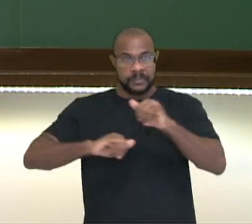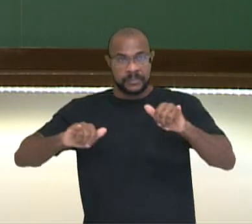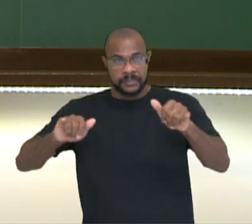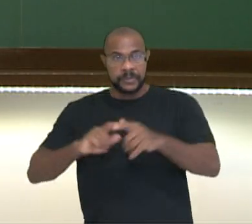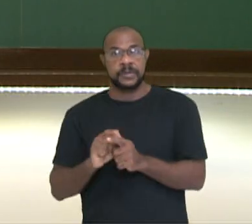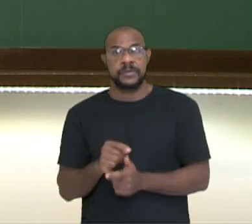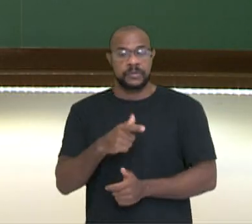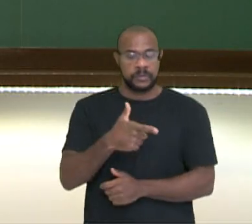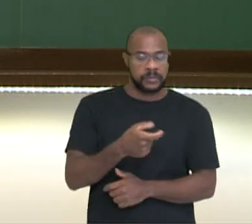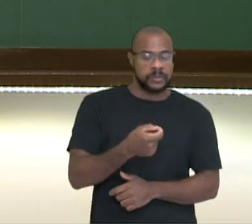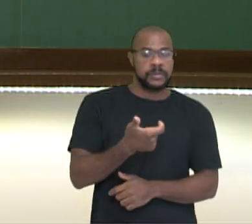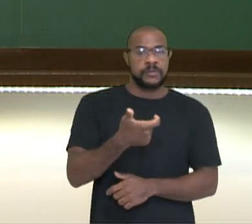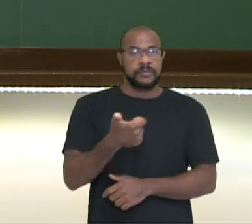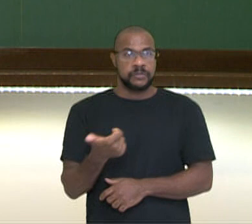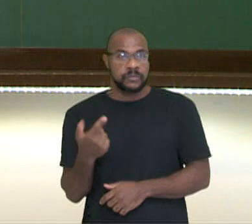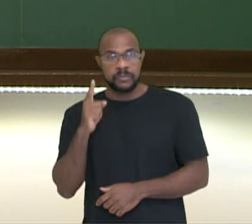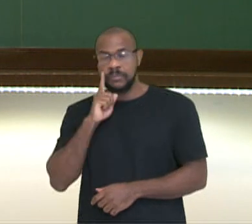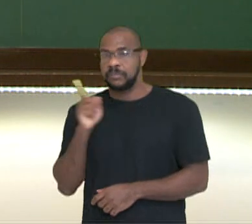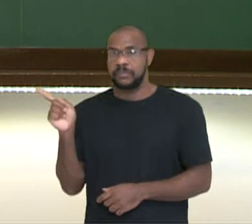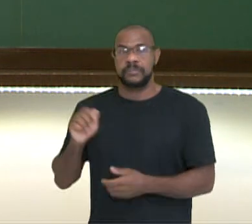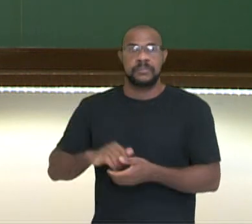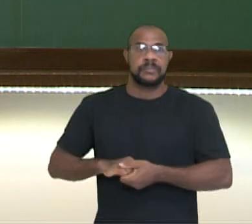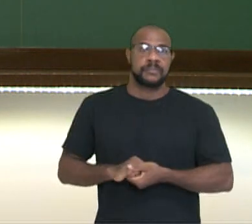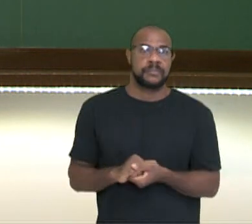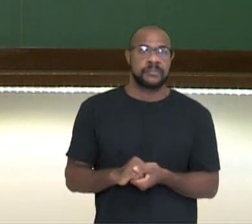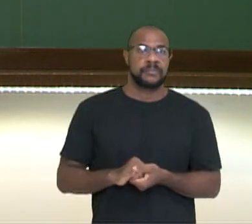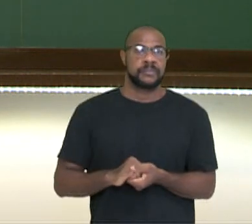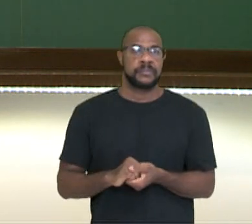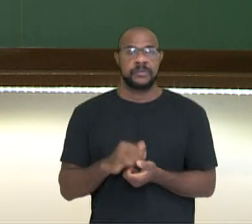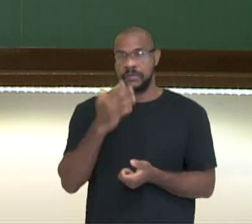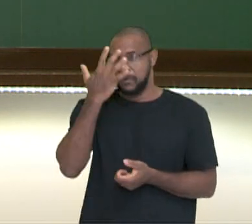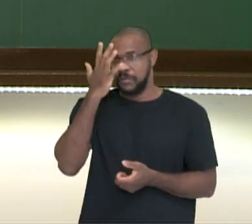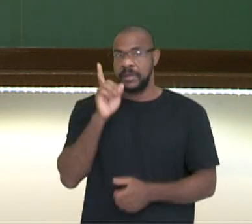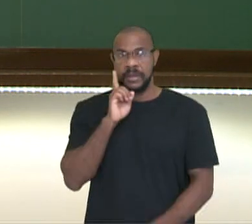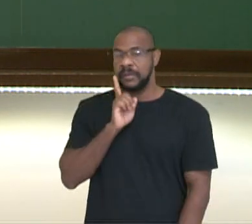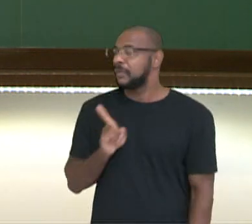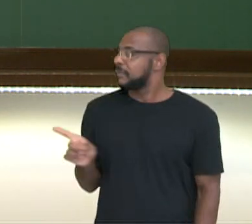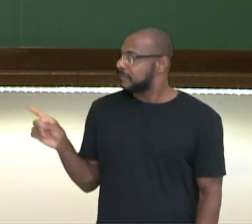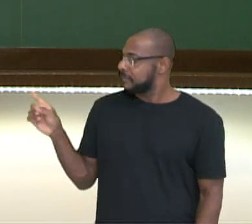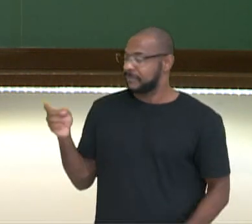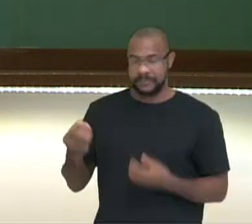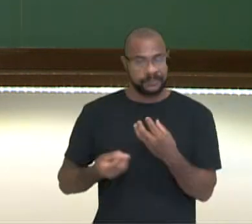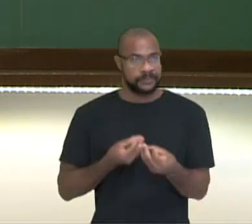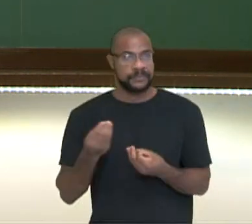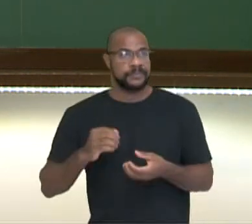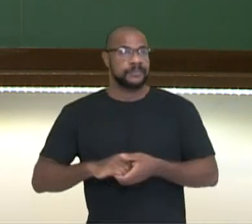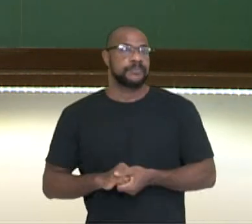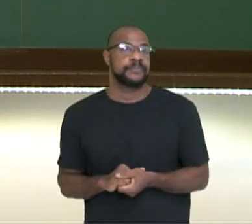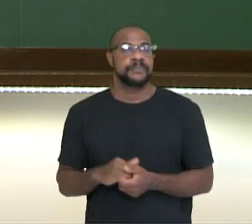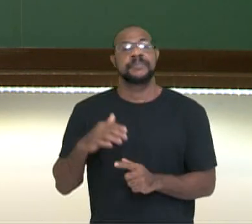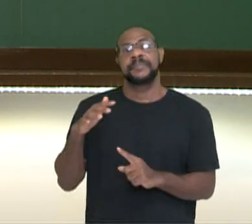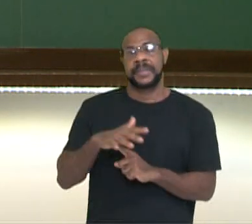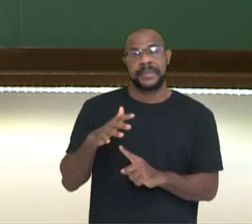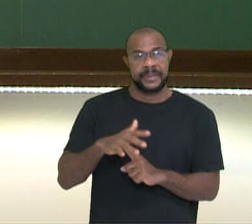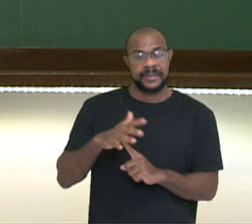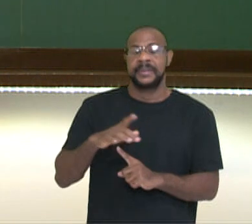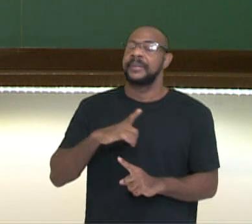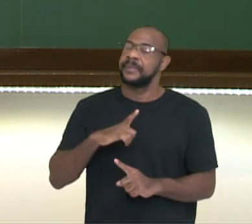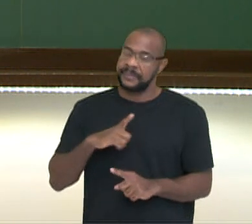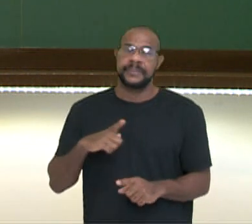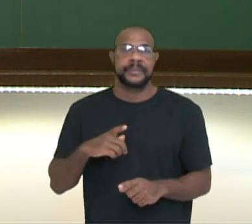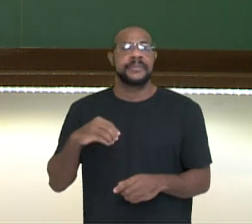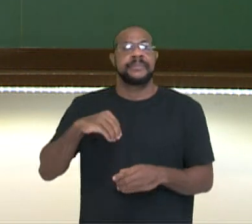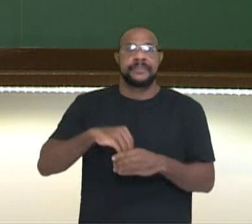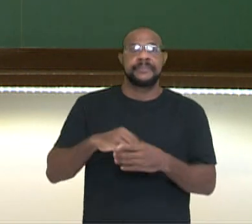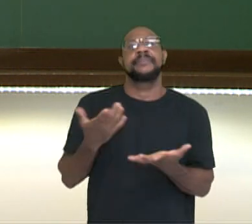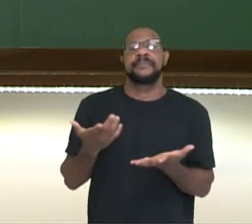que o Paraná também tem que tomar cuidado, gente, né? Esse problema, geralmente, a gente ouve falar mais no Nordeste, mas o Paraná também não está livre dessa doença. Então,